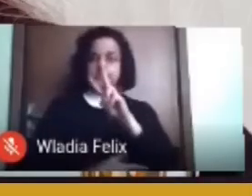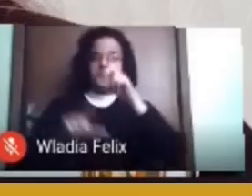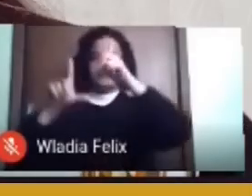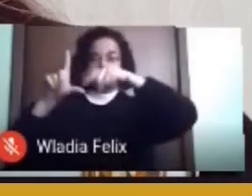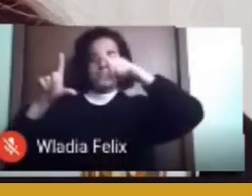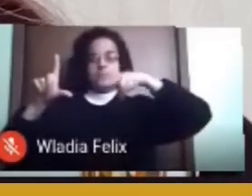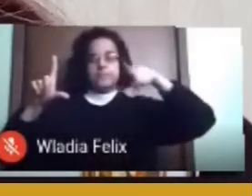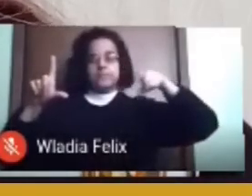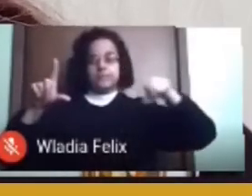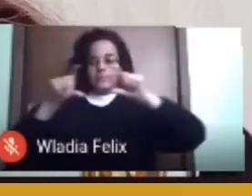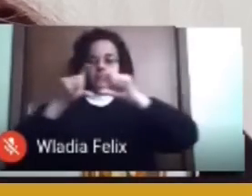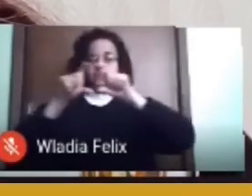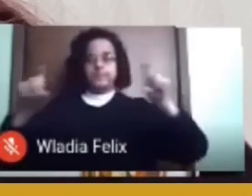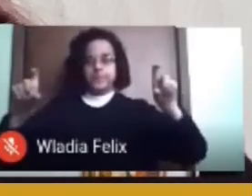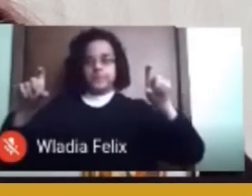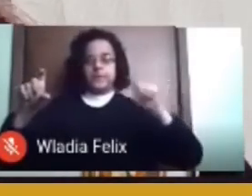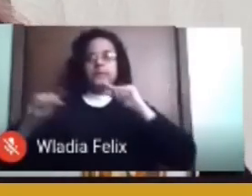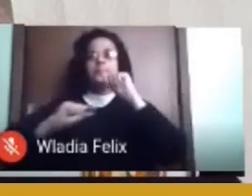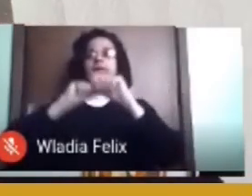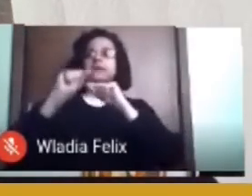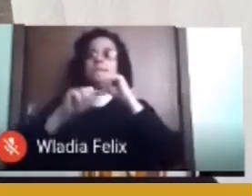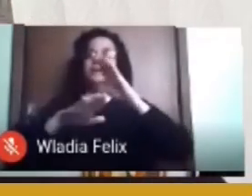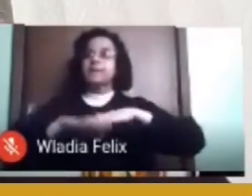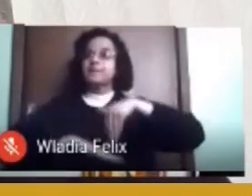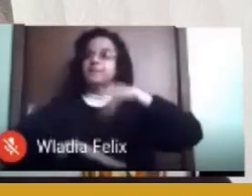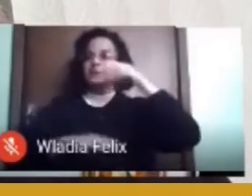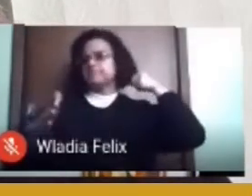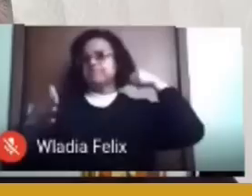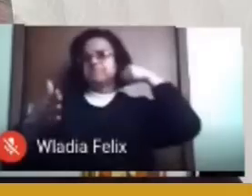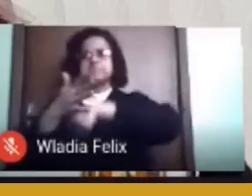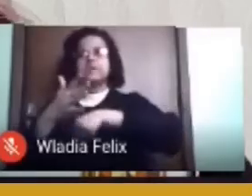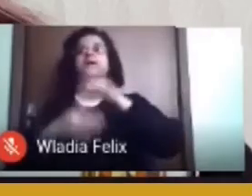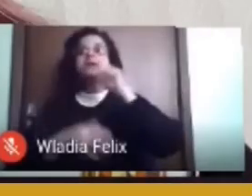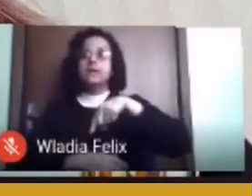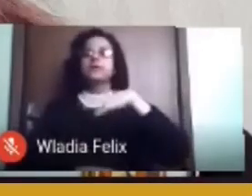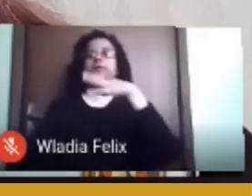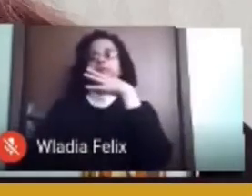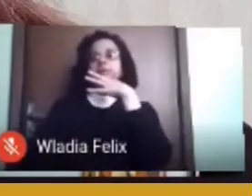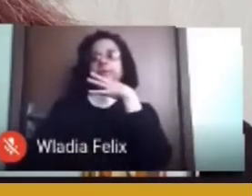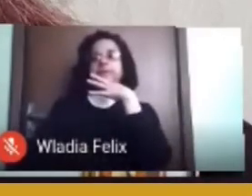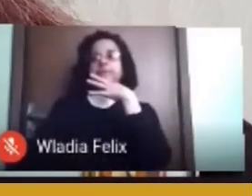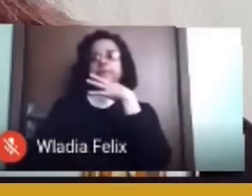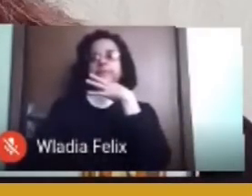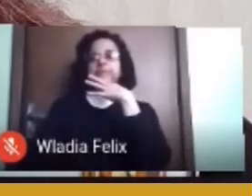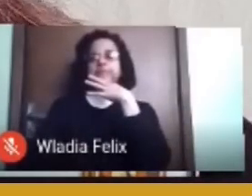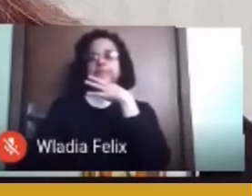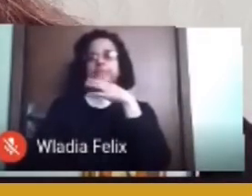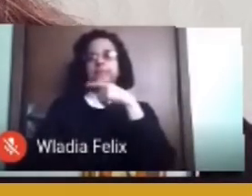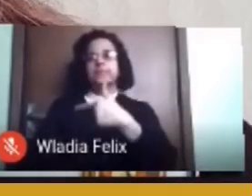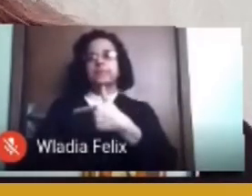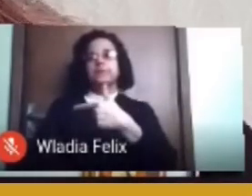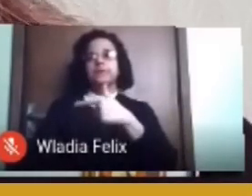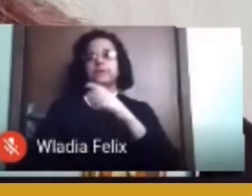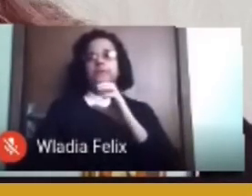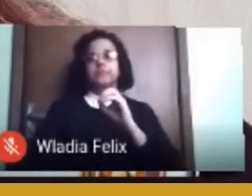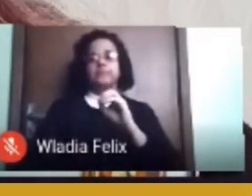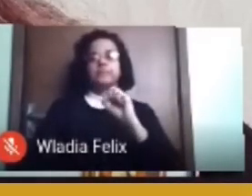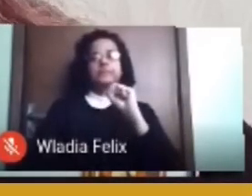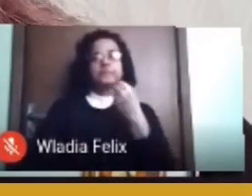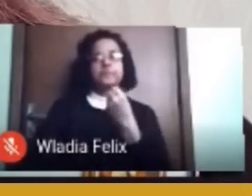conhecidos, né? Estando aqui em 208 pessoas. Daí vem o padrasto, o pai, desconhecido, e a